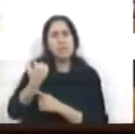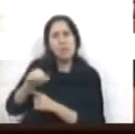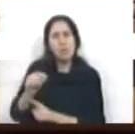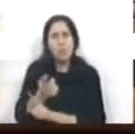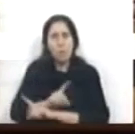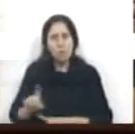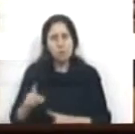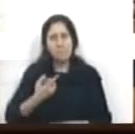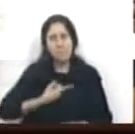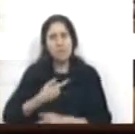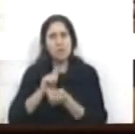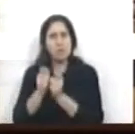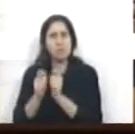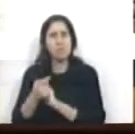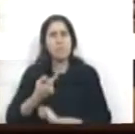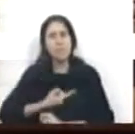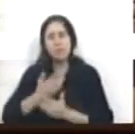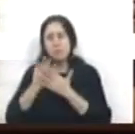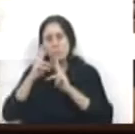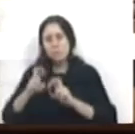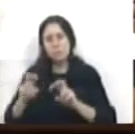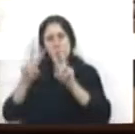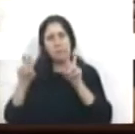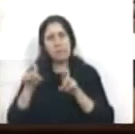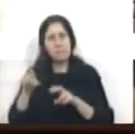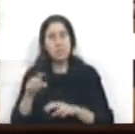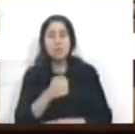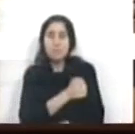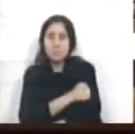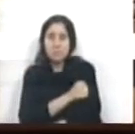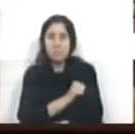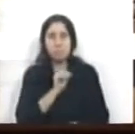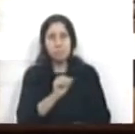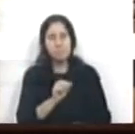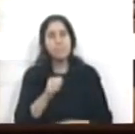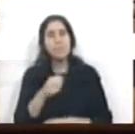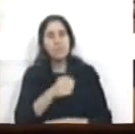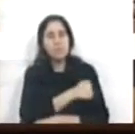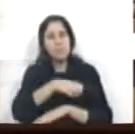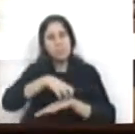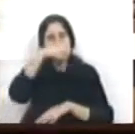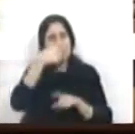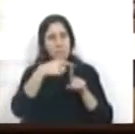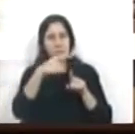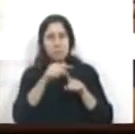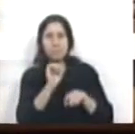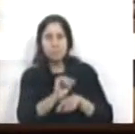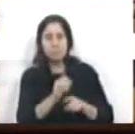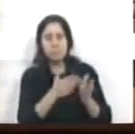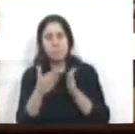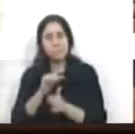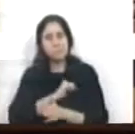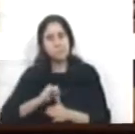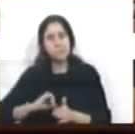Tem que ter alterações, temos que estudar esta matéria. A habitação, o crédito imobiliário e a tributação de